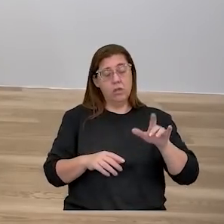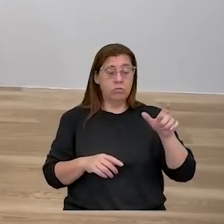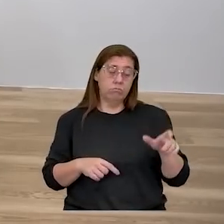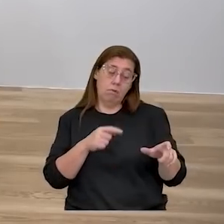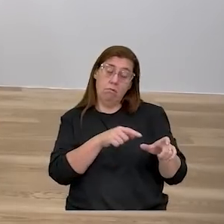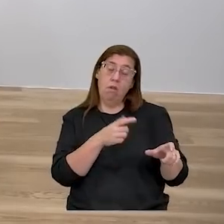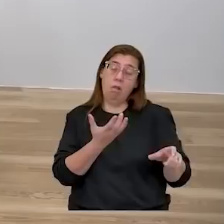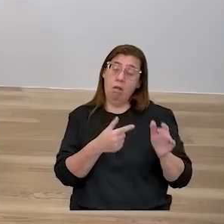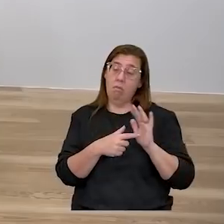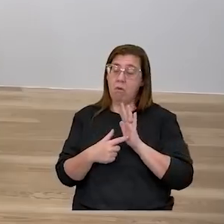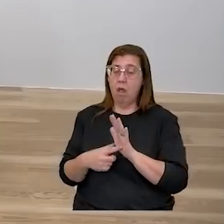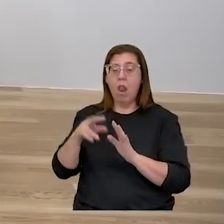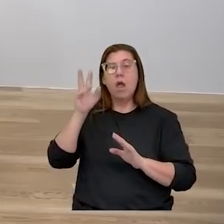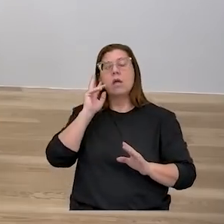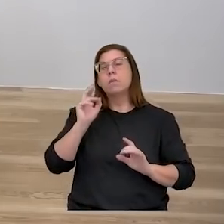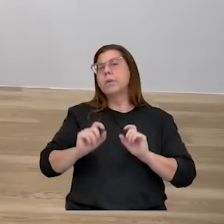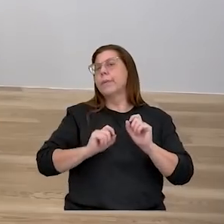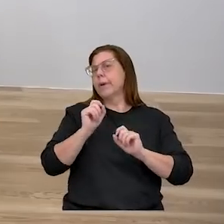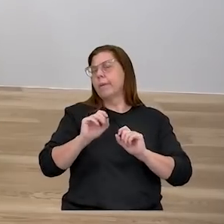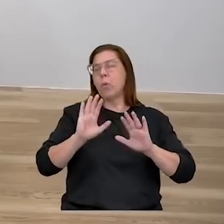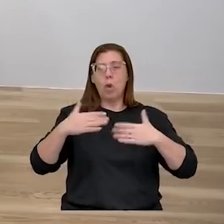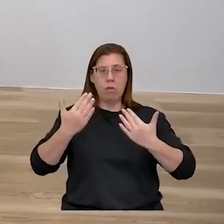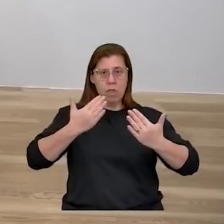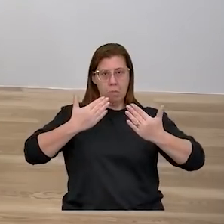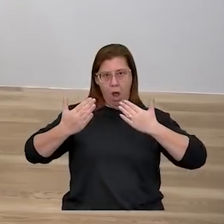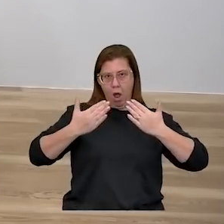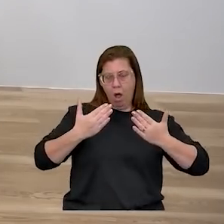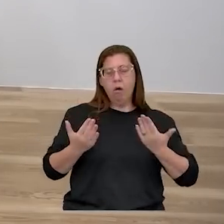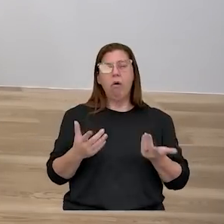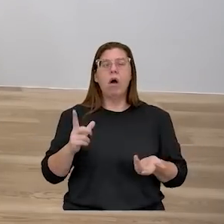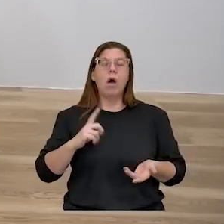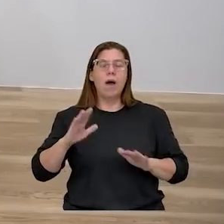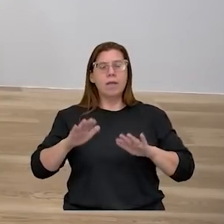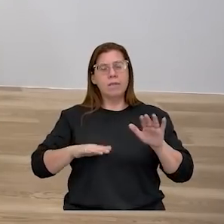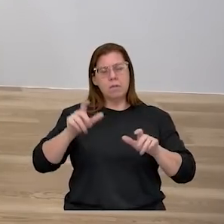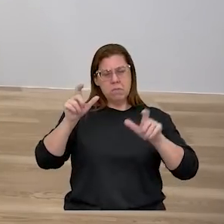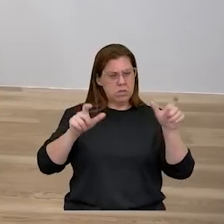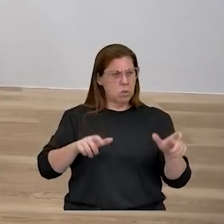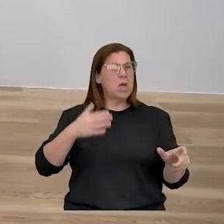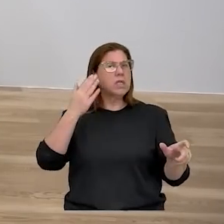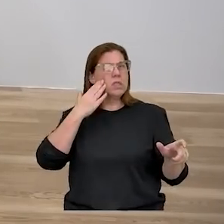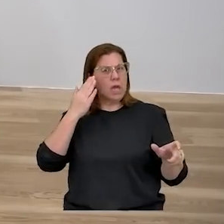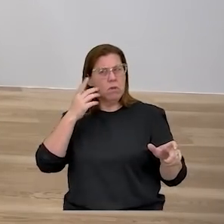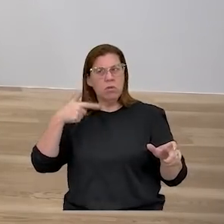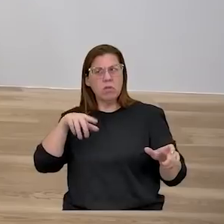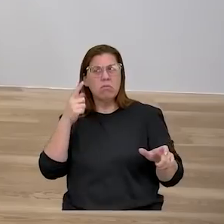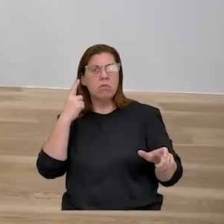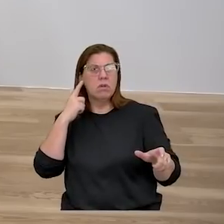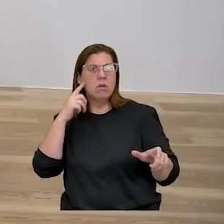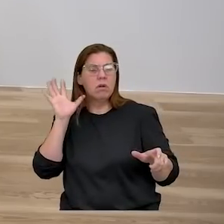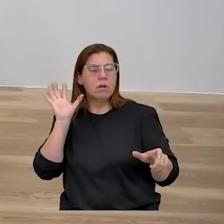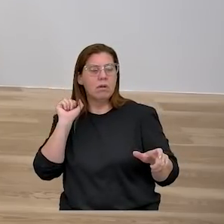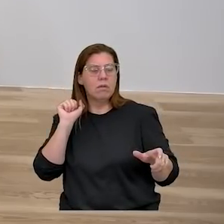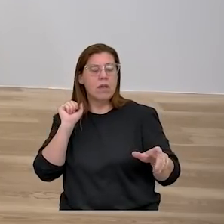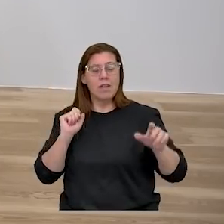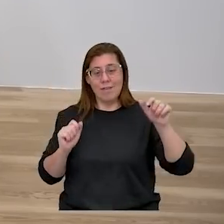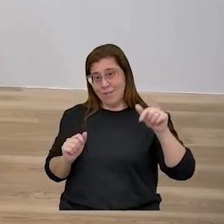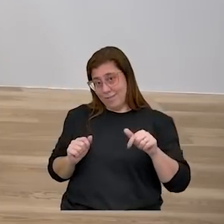quando você vai entrar num debate, você já sabe mais ou menos como o outro pensa. Então, você já vai preparado, né,